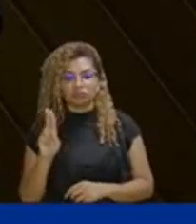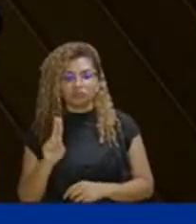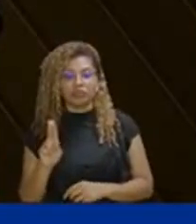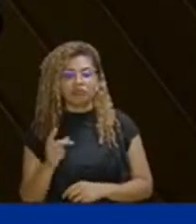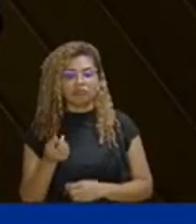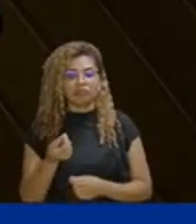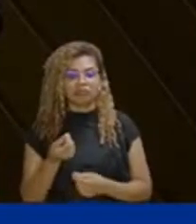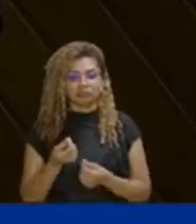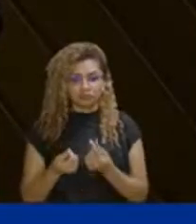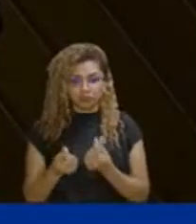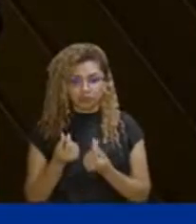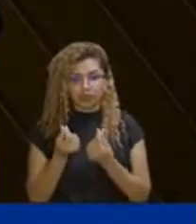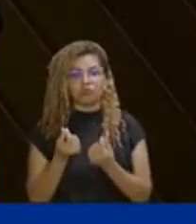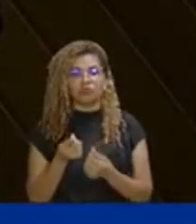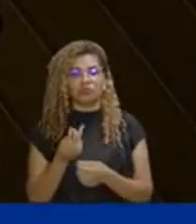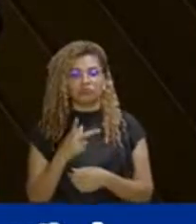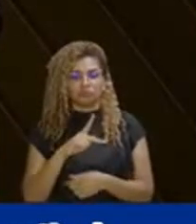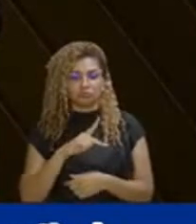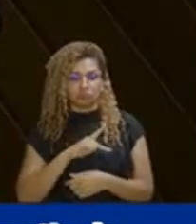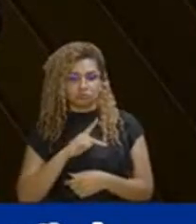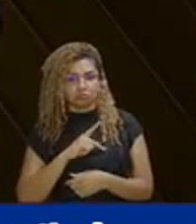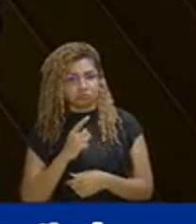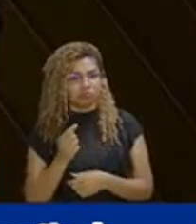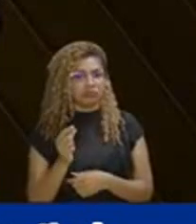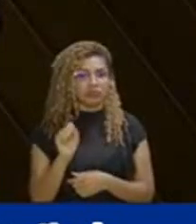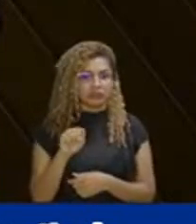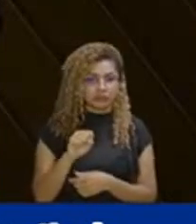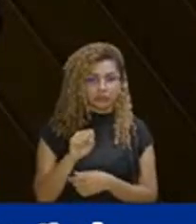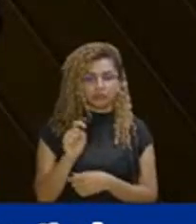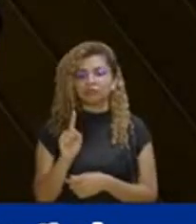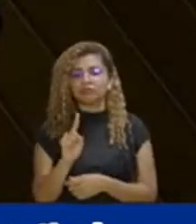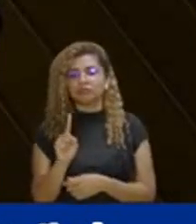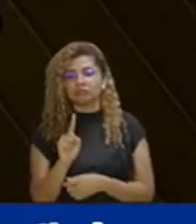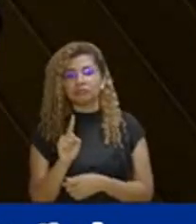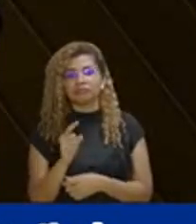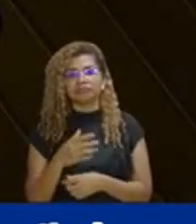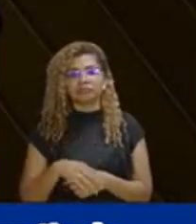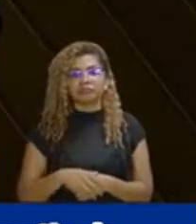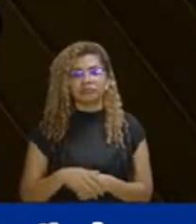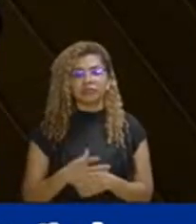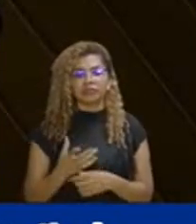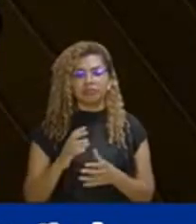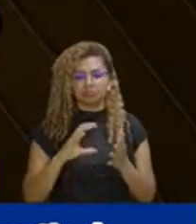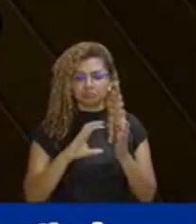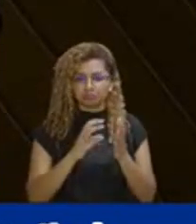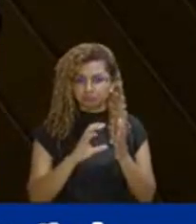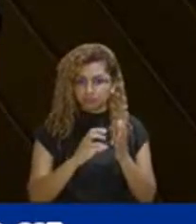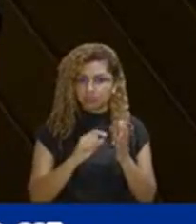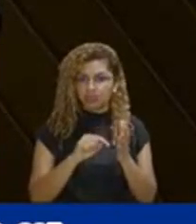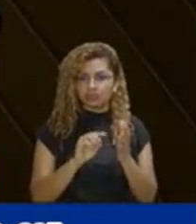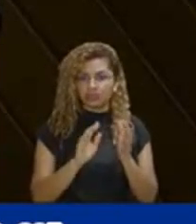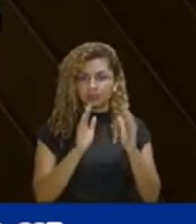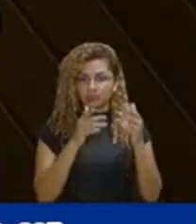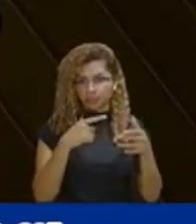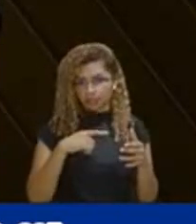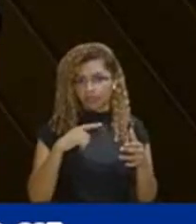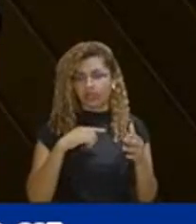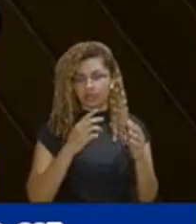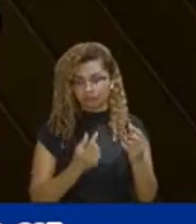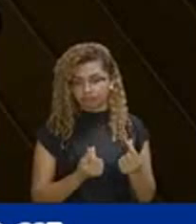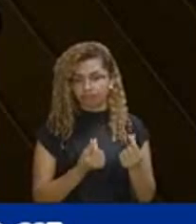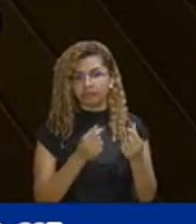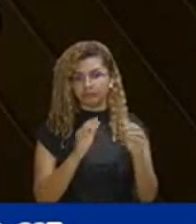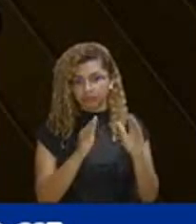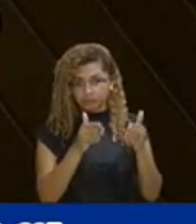aspas, Patrícia Ferraz já recebeu do Fundo Especial de Financiamento de Campanha a quantia de R$ 740